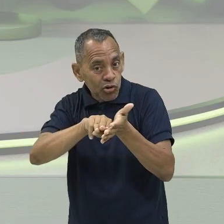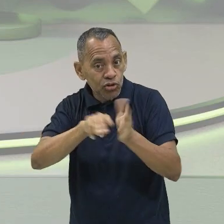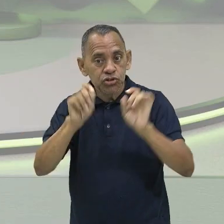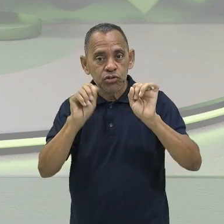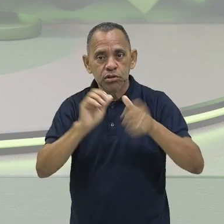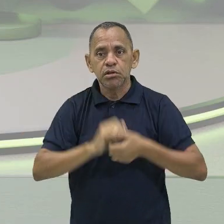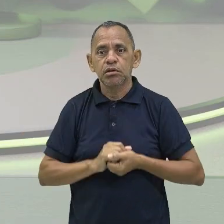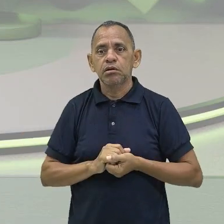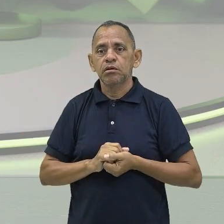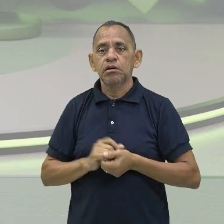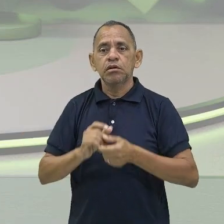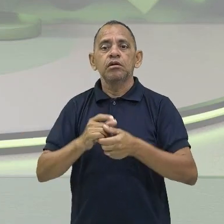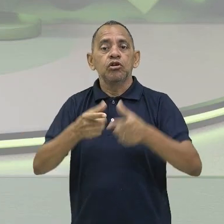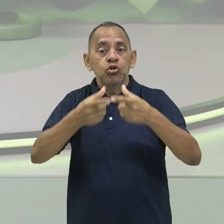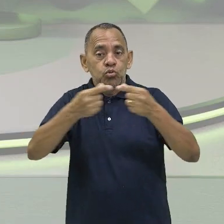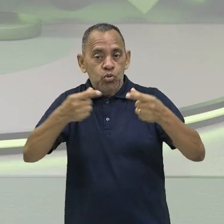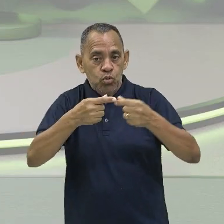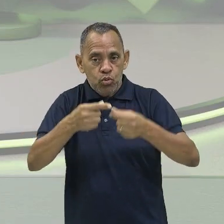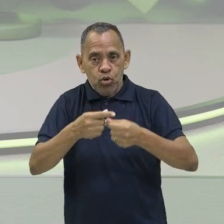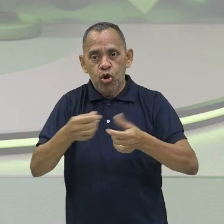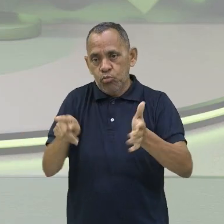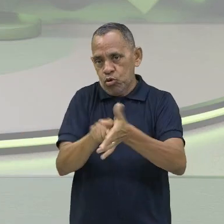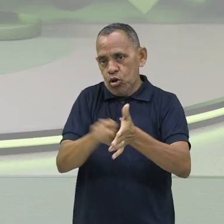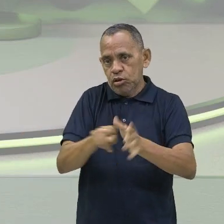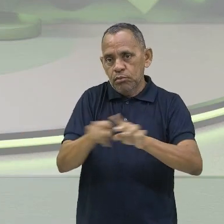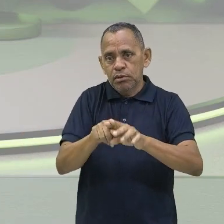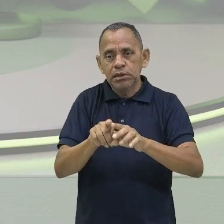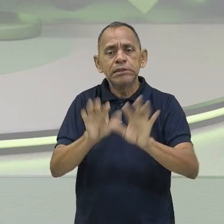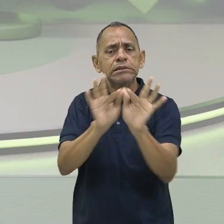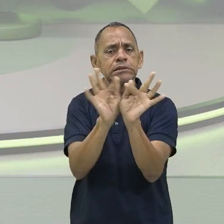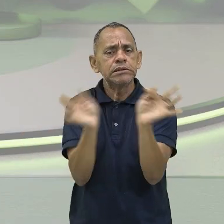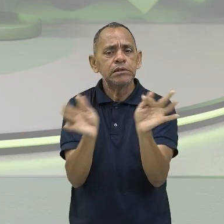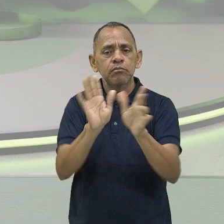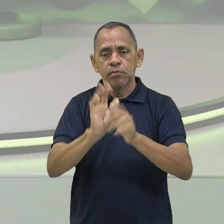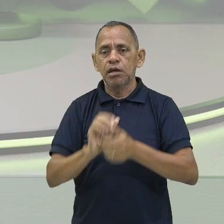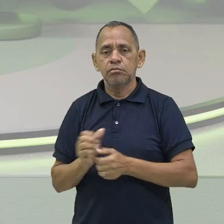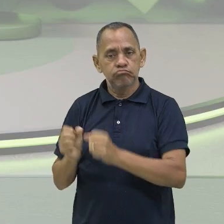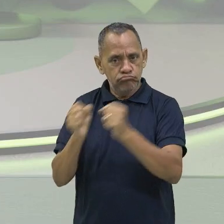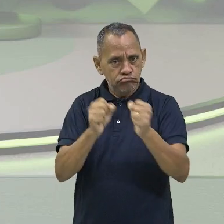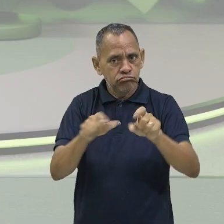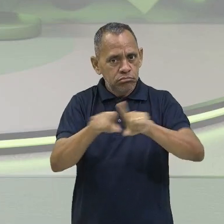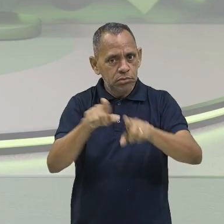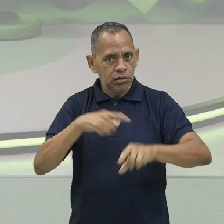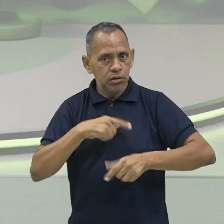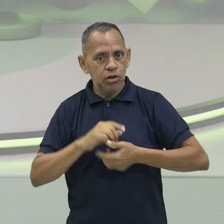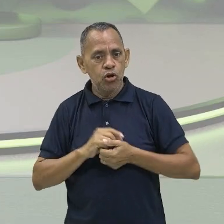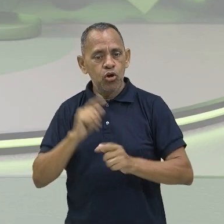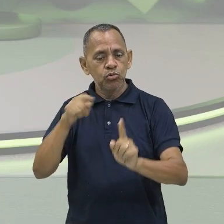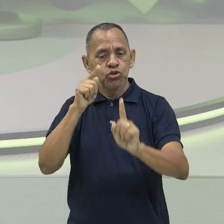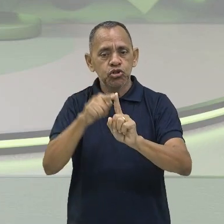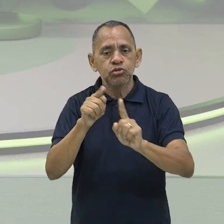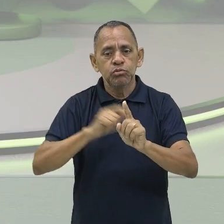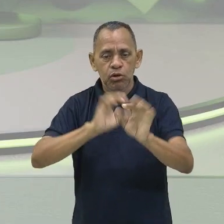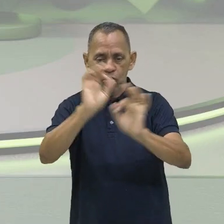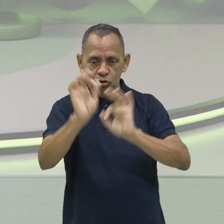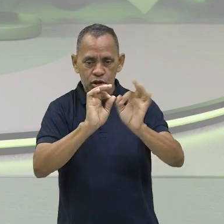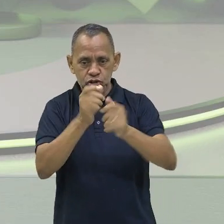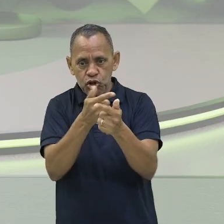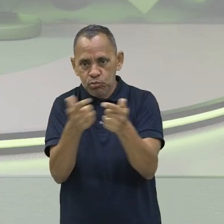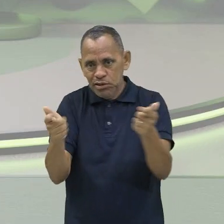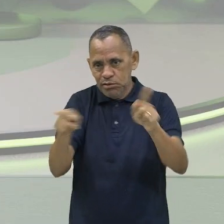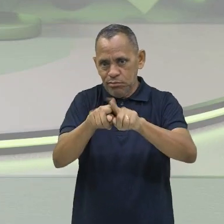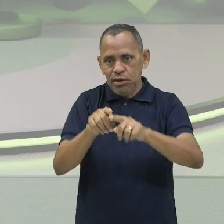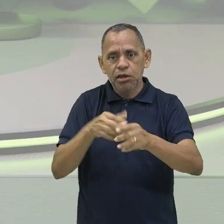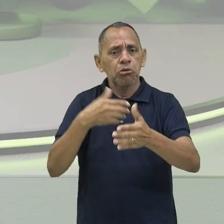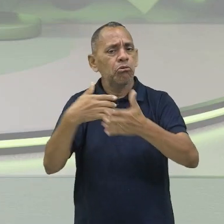metodologia japonesa simples, mas poderosa, que visa a organização e a limpeza em qualquer ambiente, seja